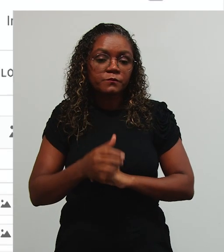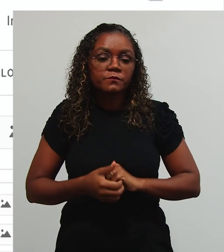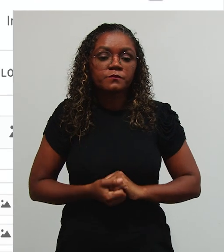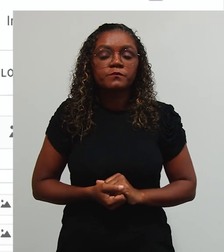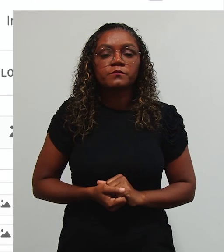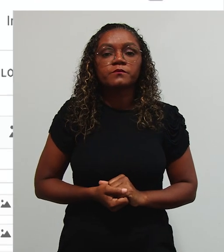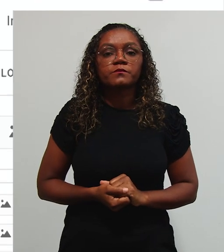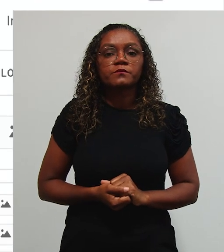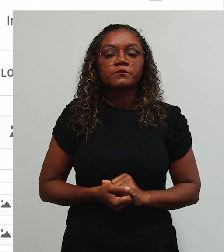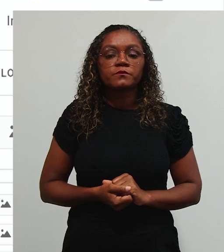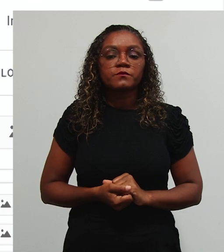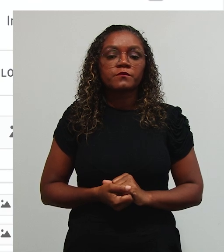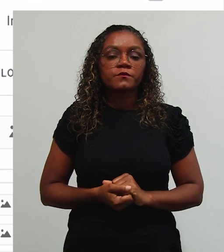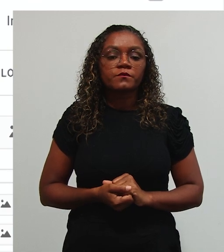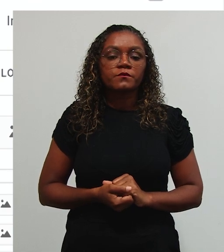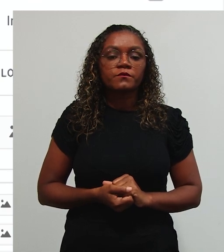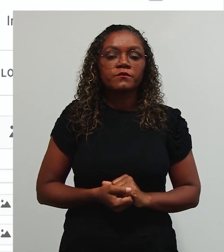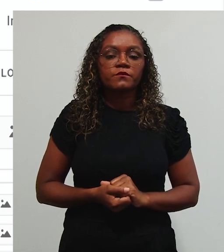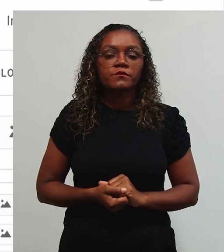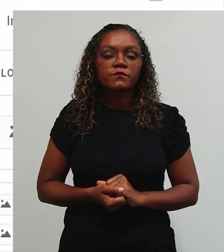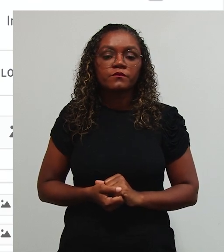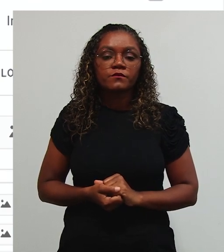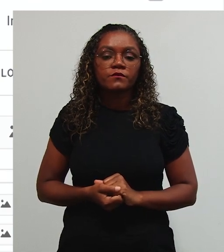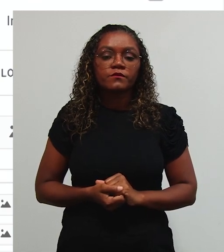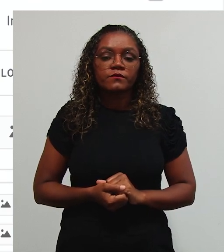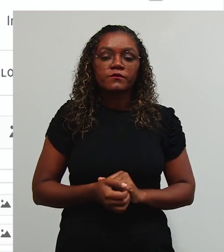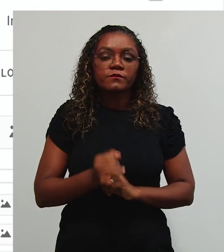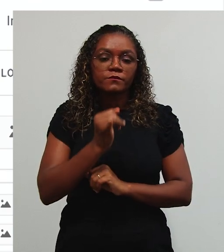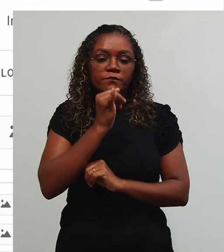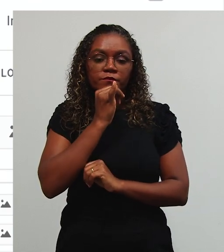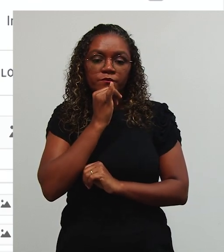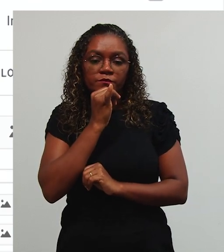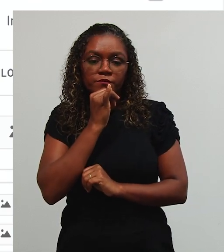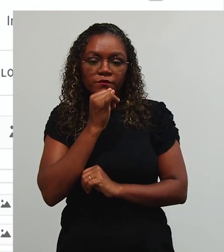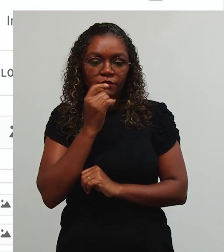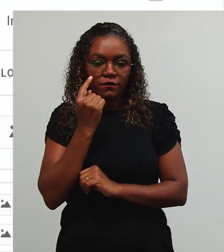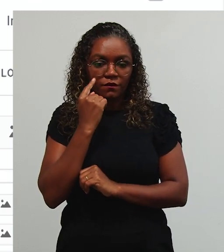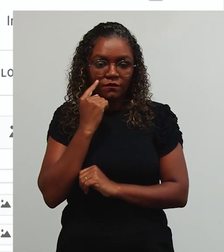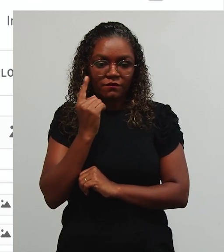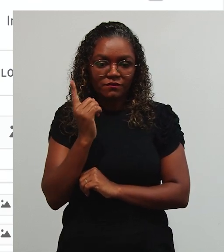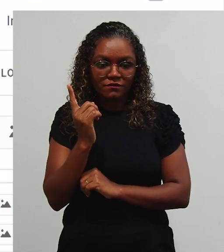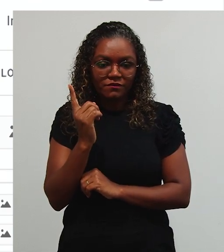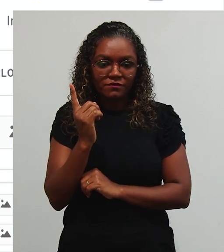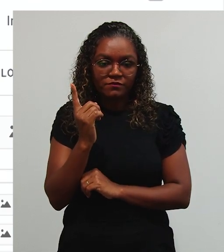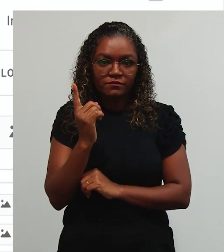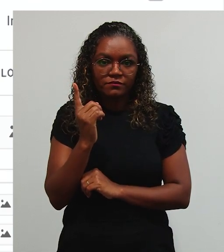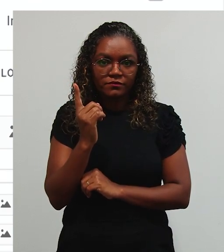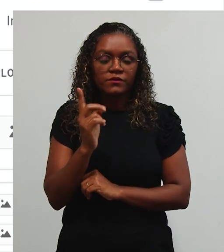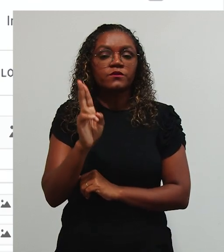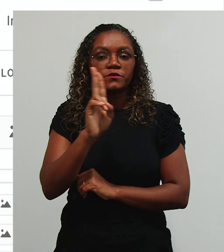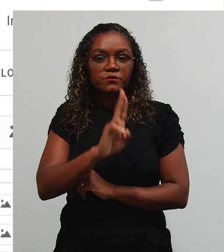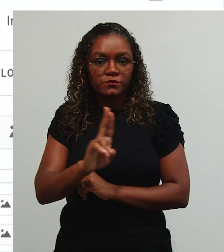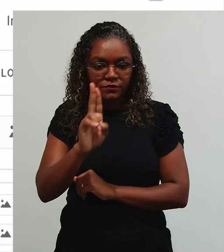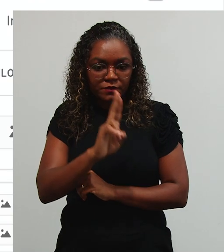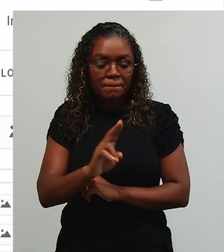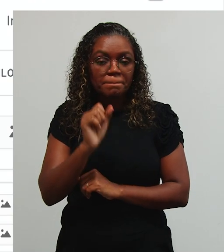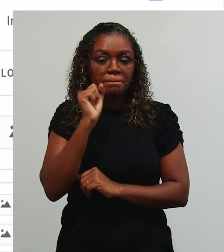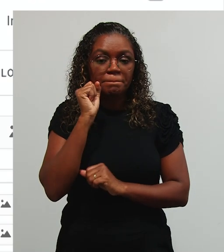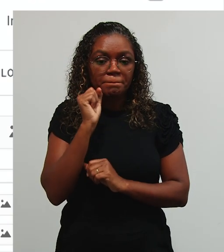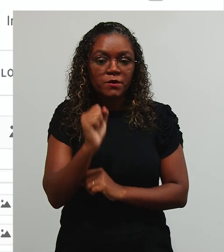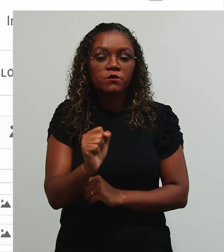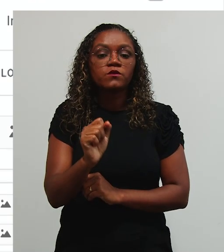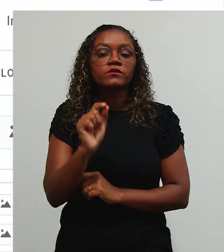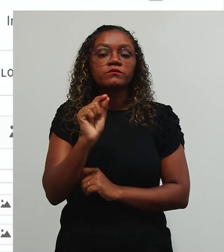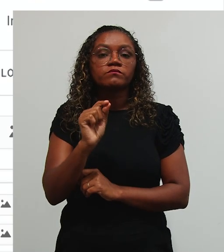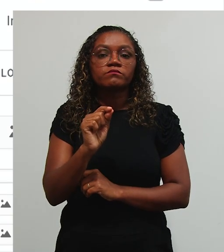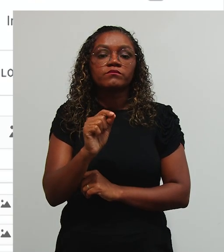fica, né, um pouquinho melhor. Então, olha só, uma cruz de 4 pontas, certo? Então, uma cruz de 4 pontas. Você